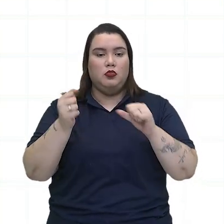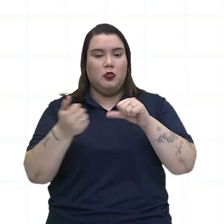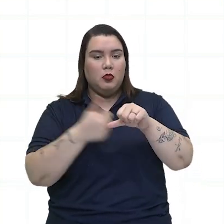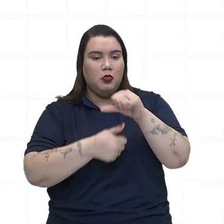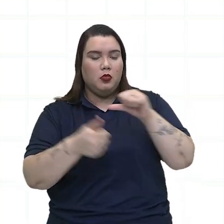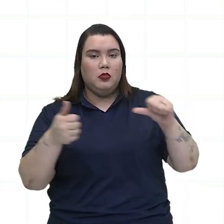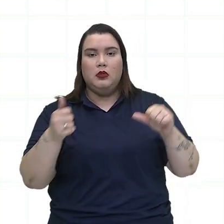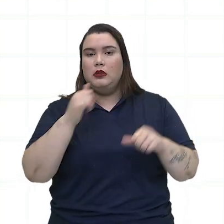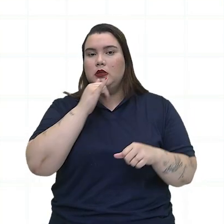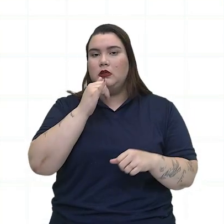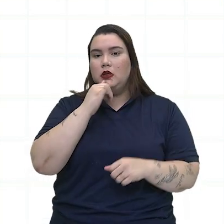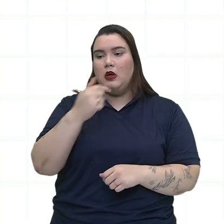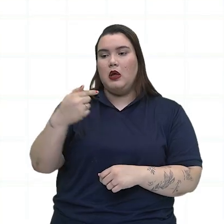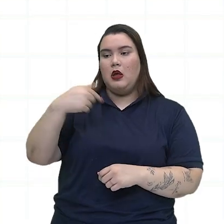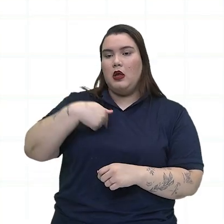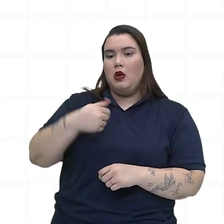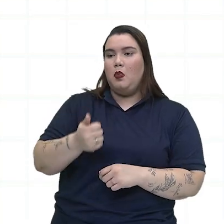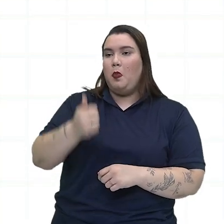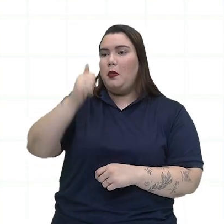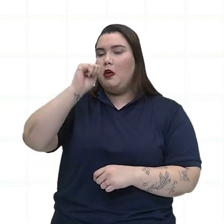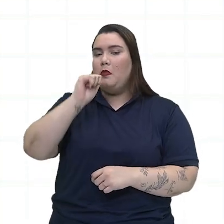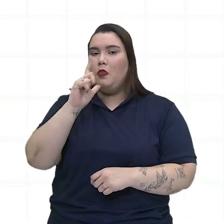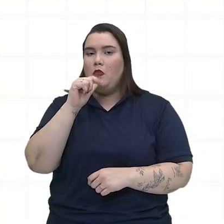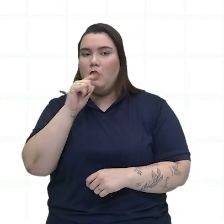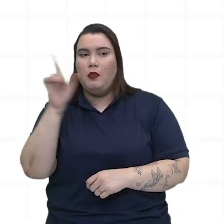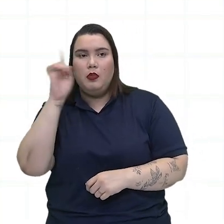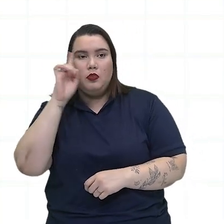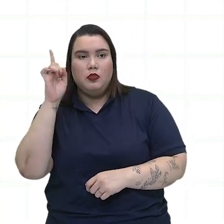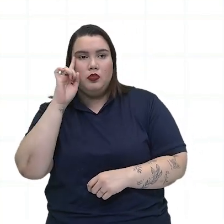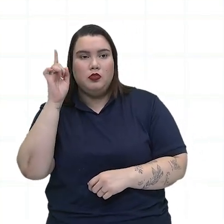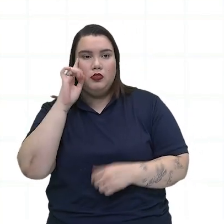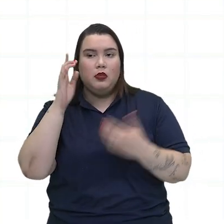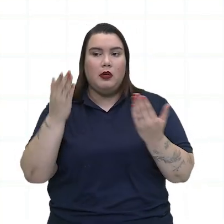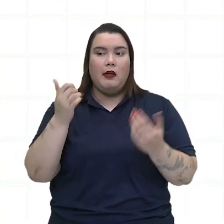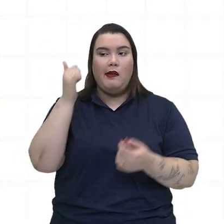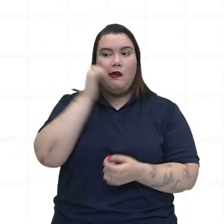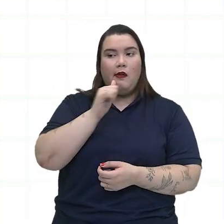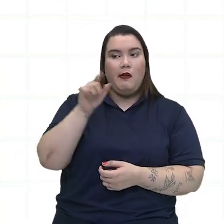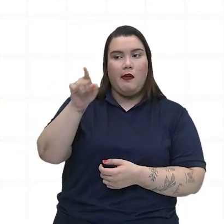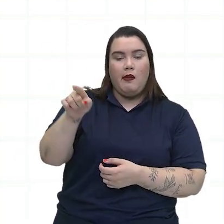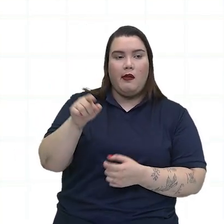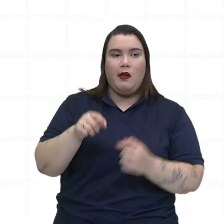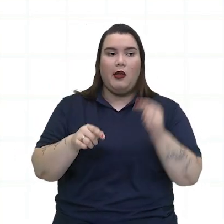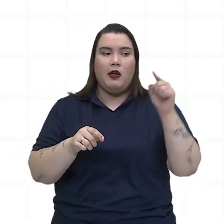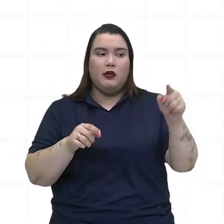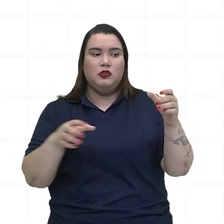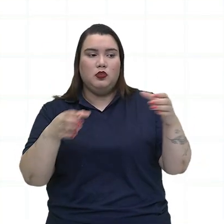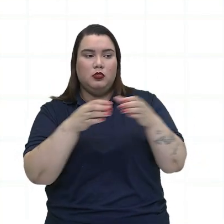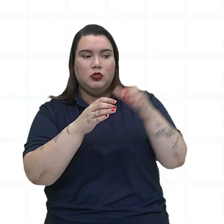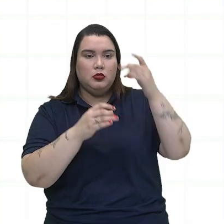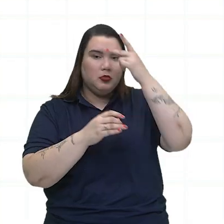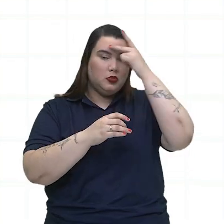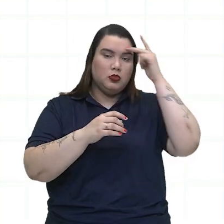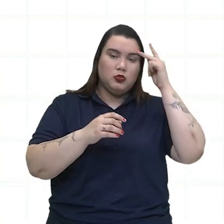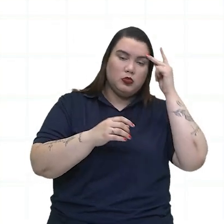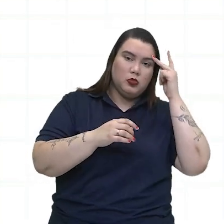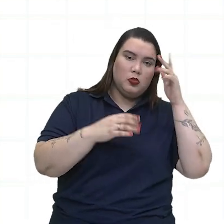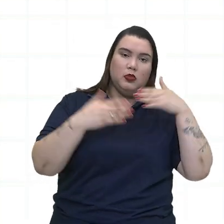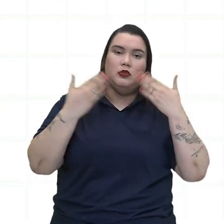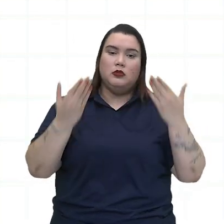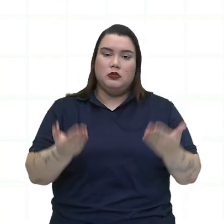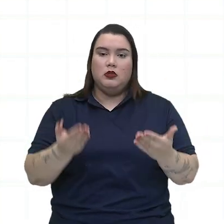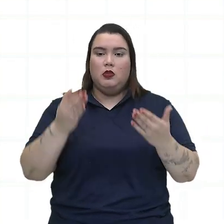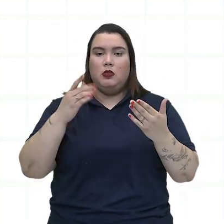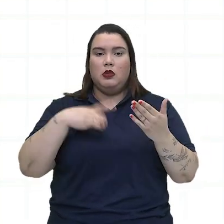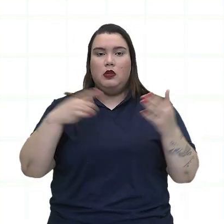que eu bebo água todos os dias, ela, eles. Então, o sujeito ele vai mudar de acordo com quem está